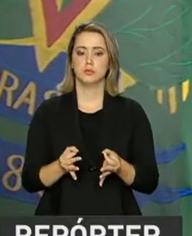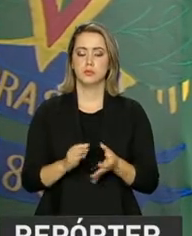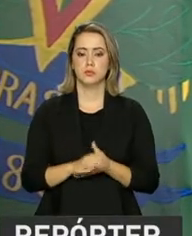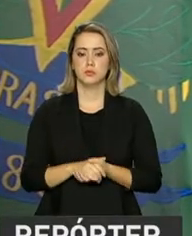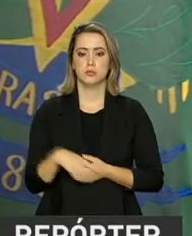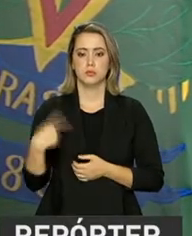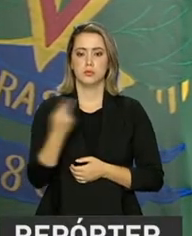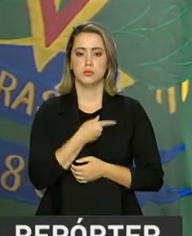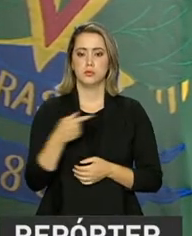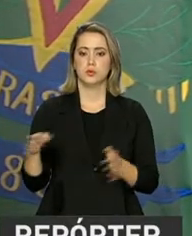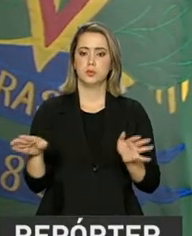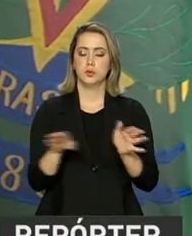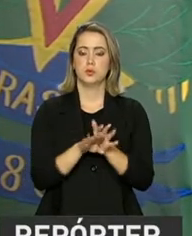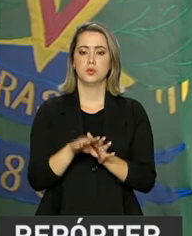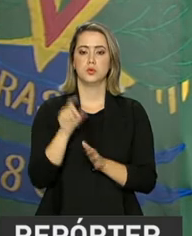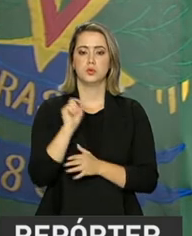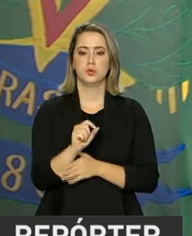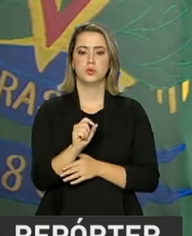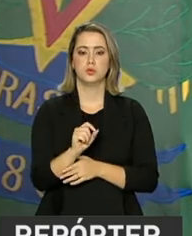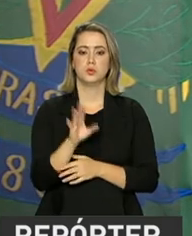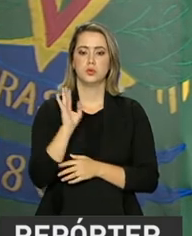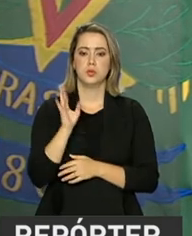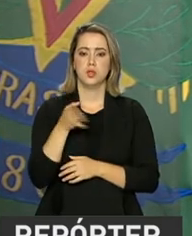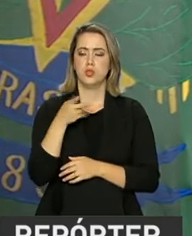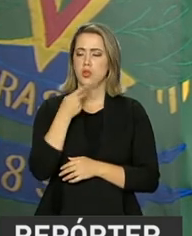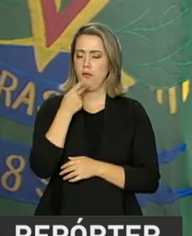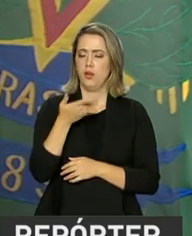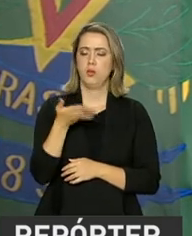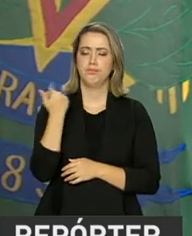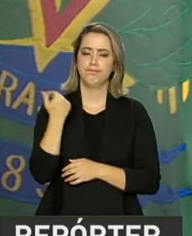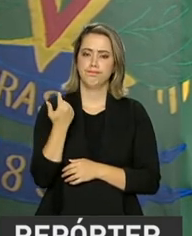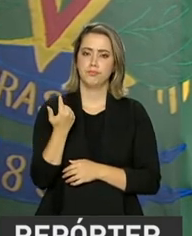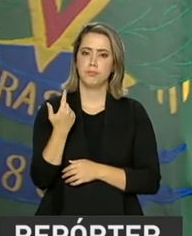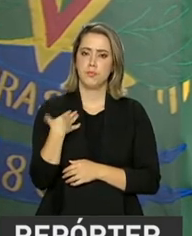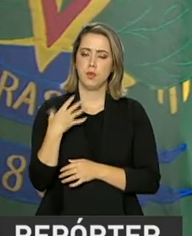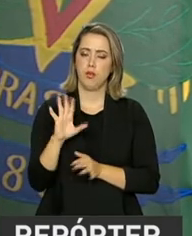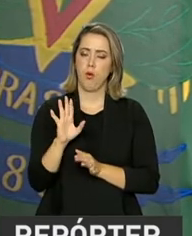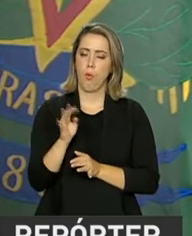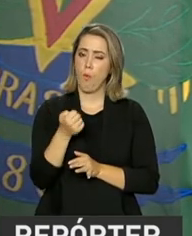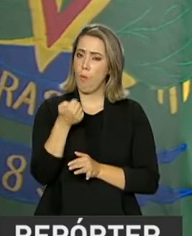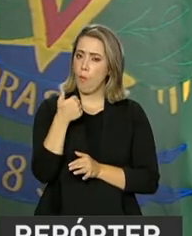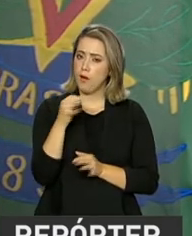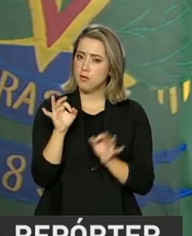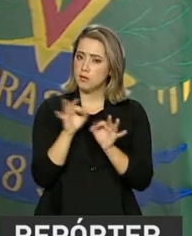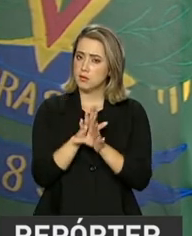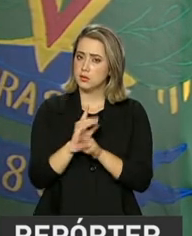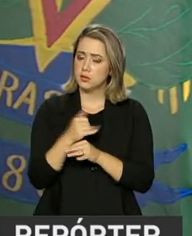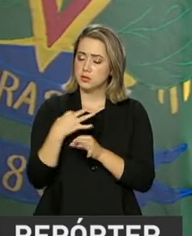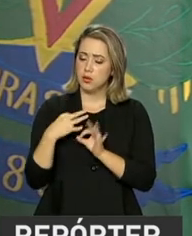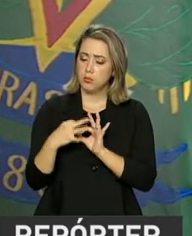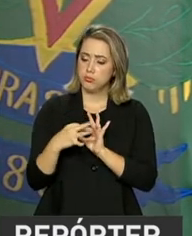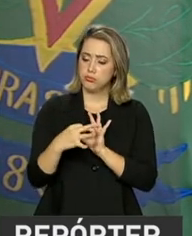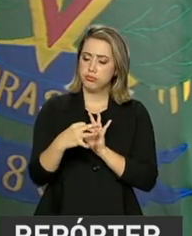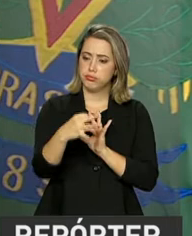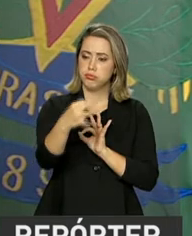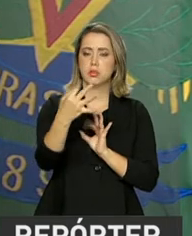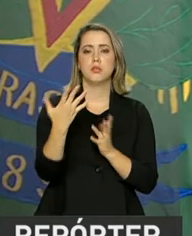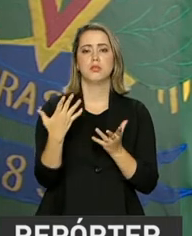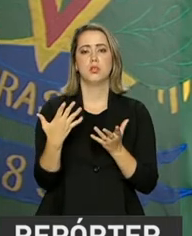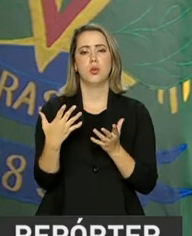chegando como aqui já registrou ao final de uma longa recessão